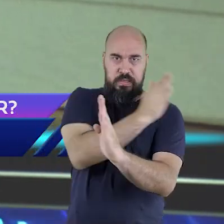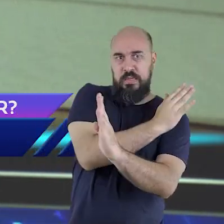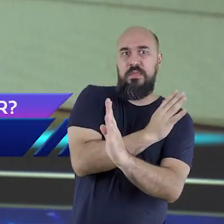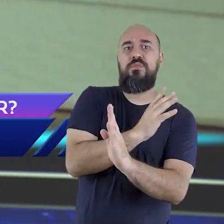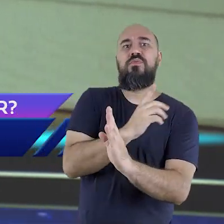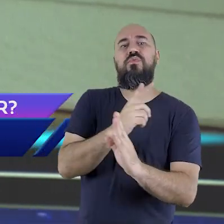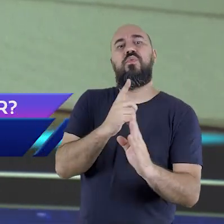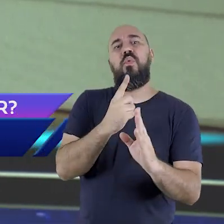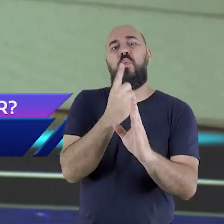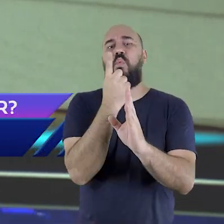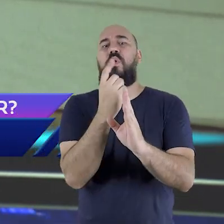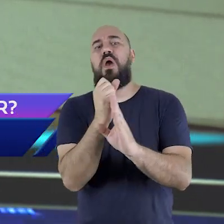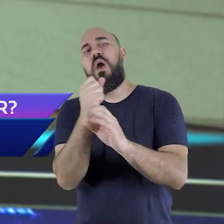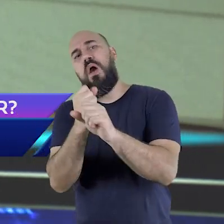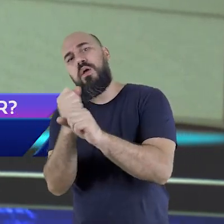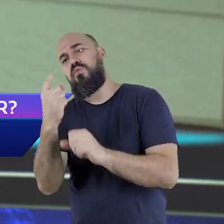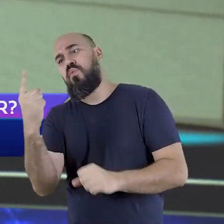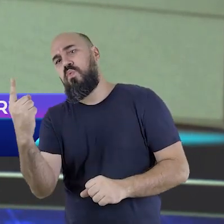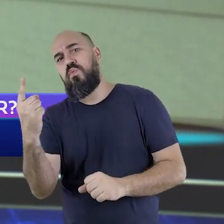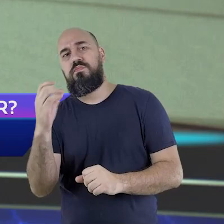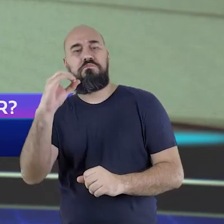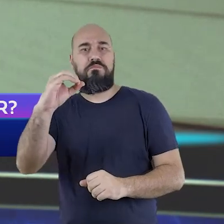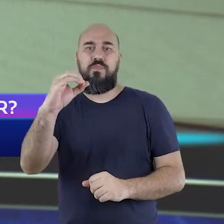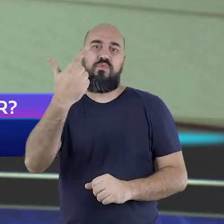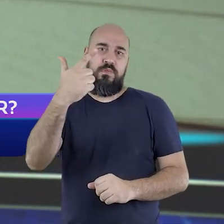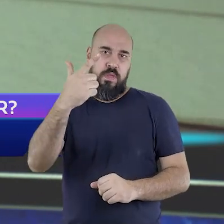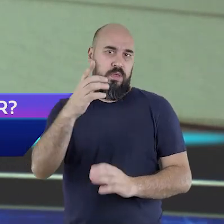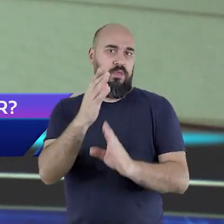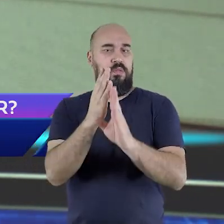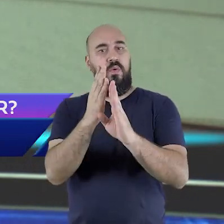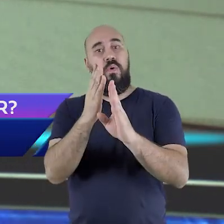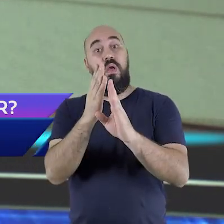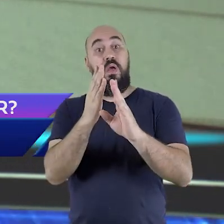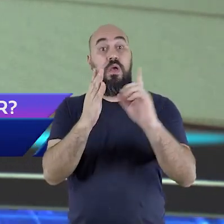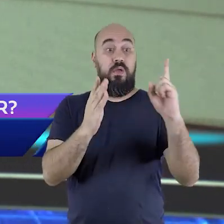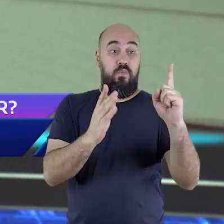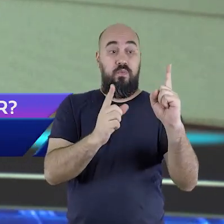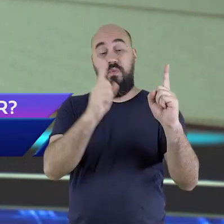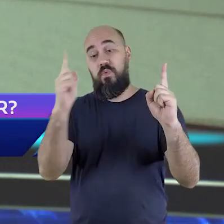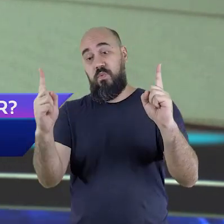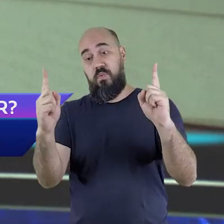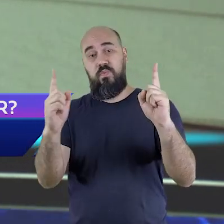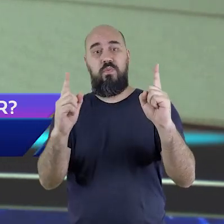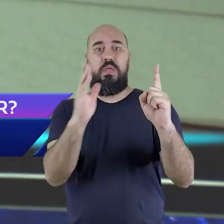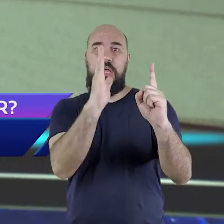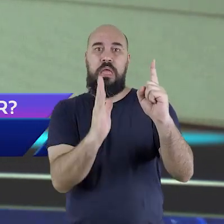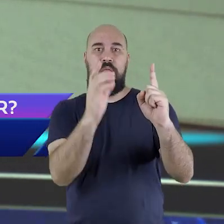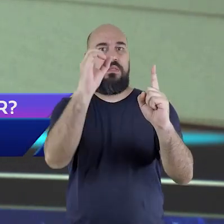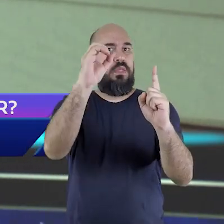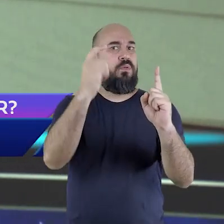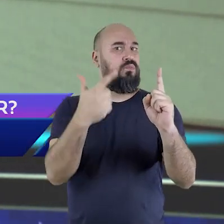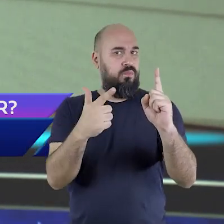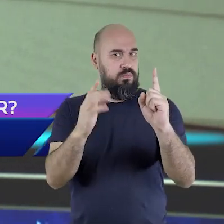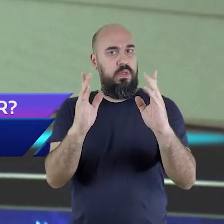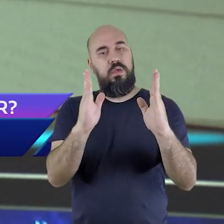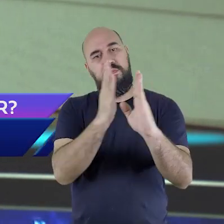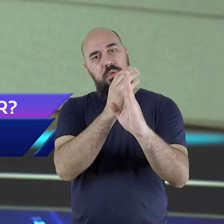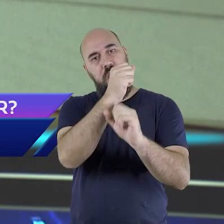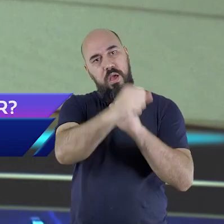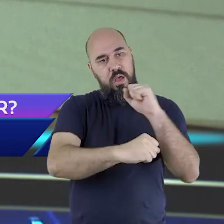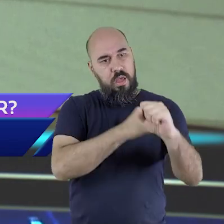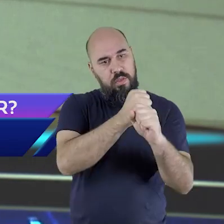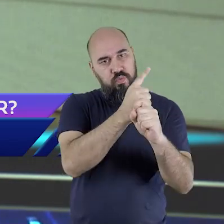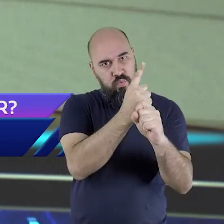ano 1 a.C., nós vamos para o ano 1 depois de Cristo. E fazendo a conta, você vai chegar